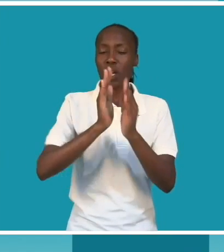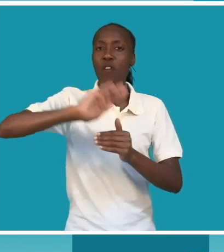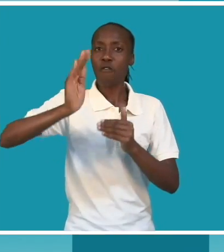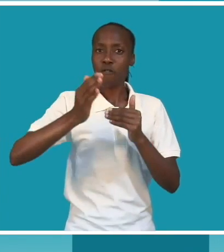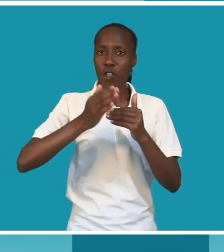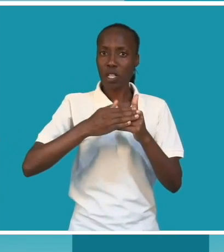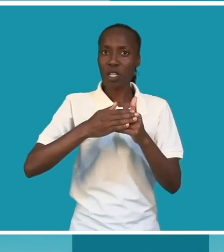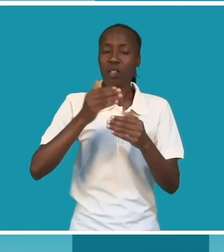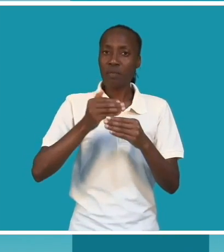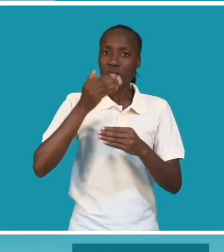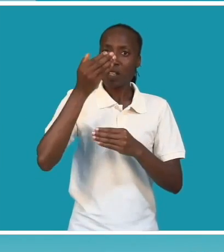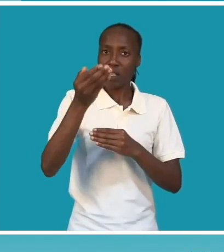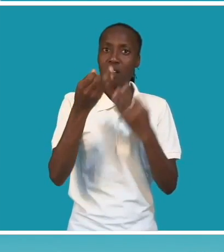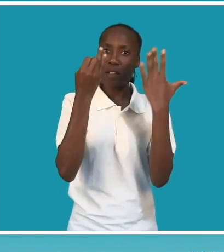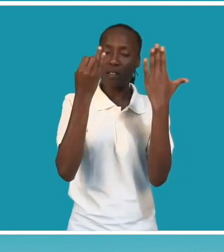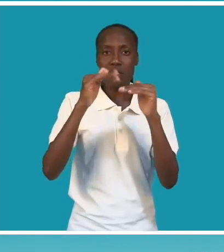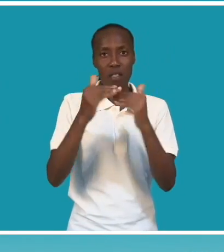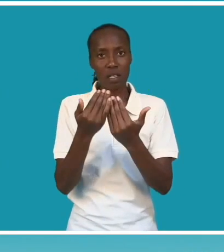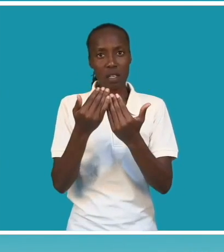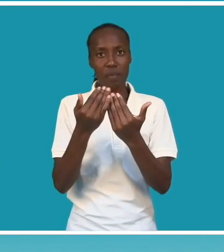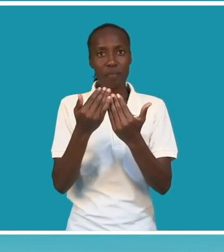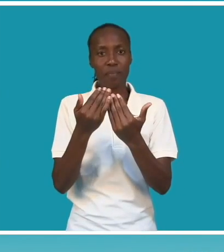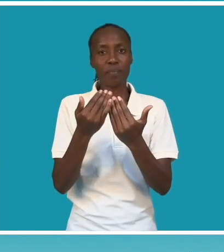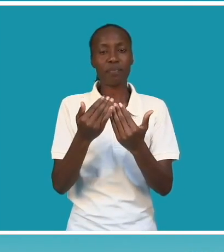daqui a sete dias. Tchau, tchau.